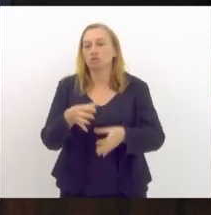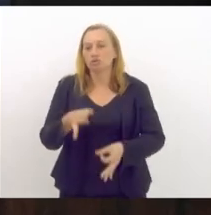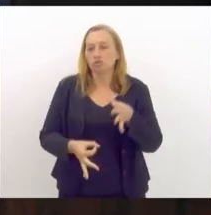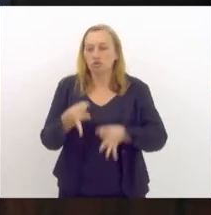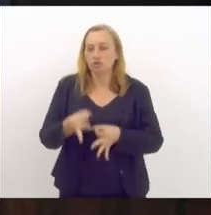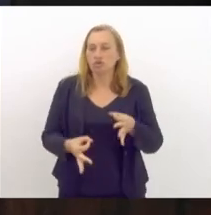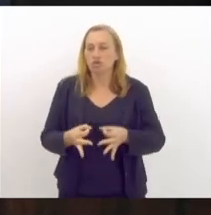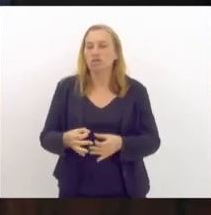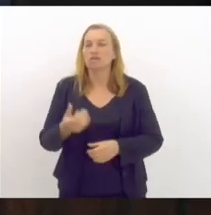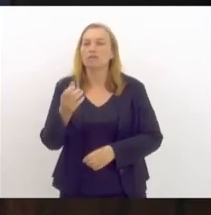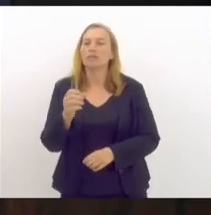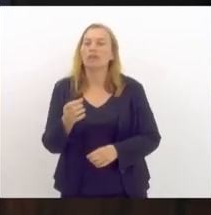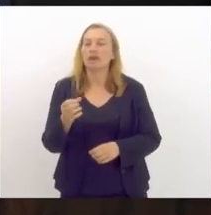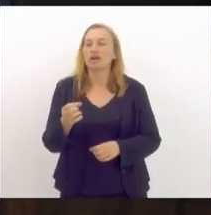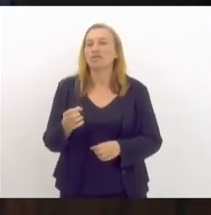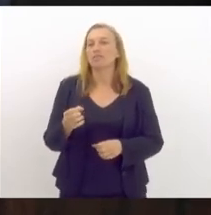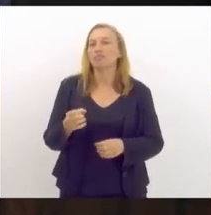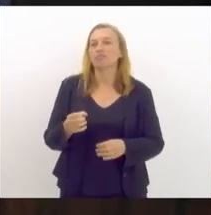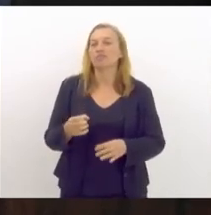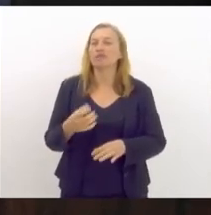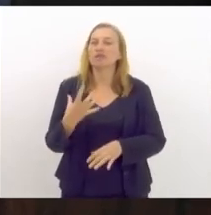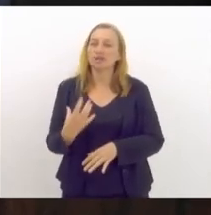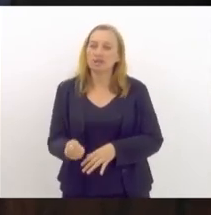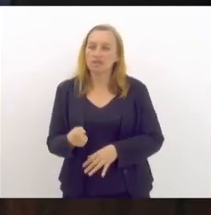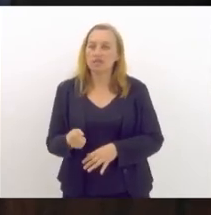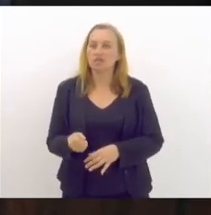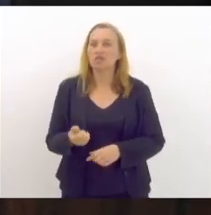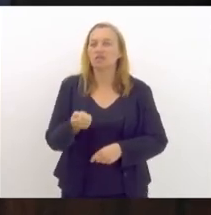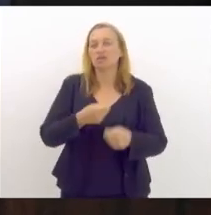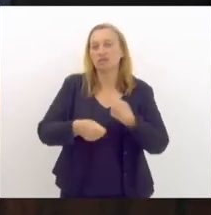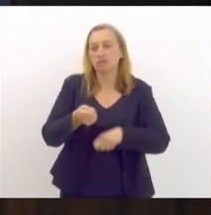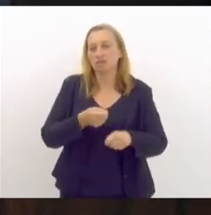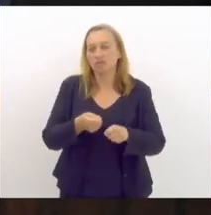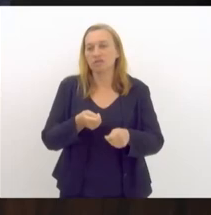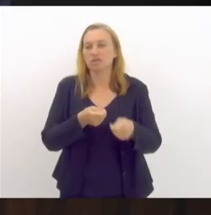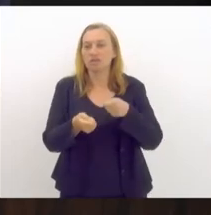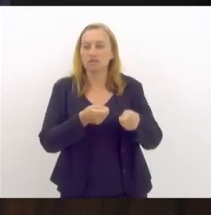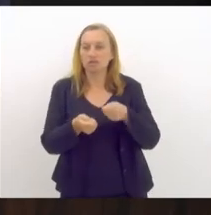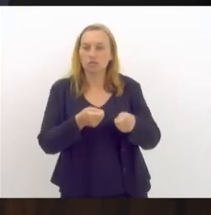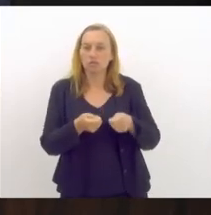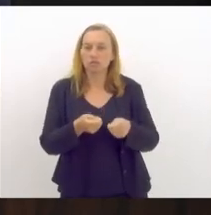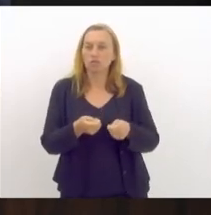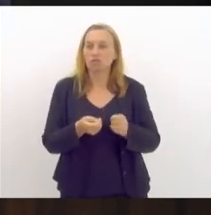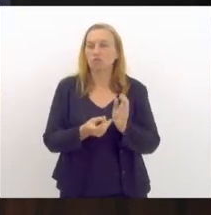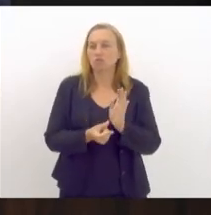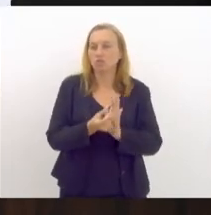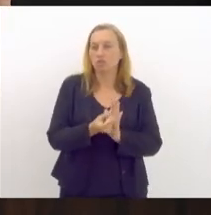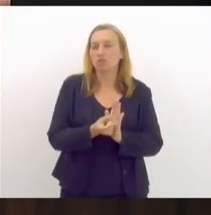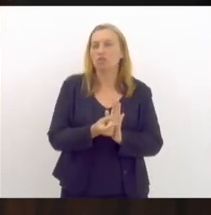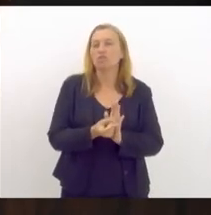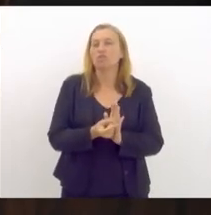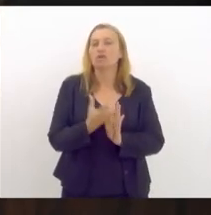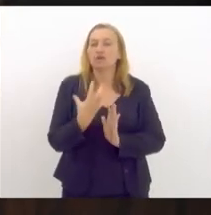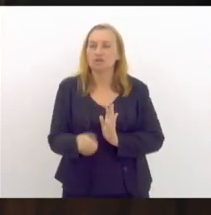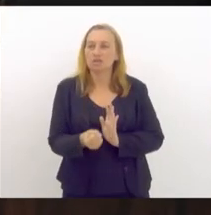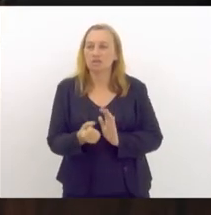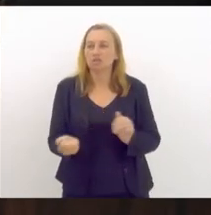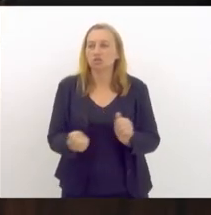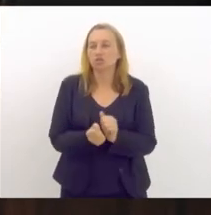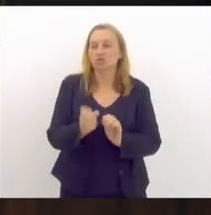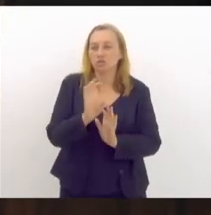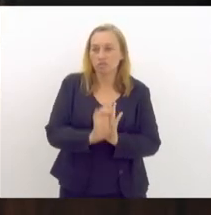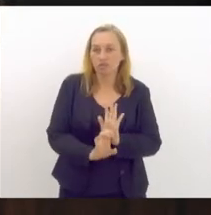Criança e Adolescente e do Idoso favorável de saúde favorável de orçamento finalização financeira favorável com